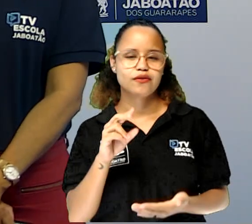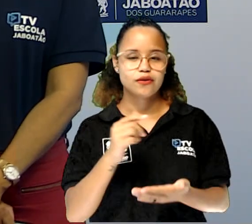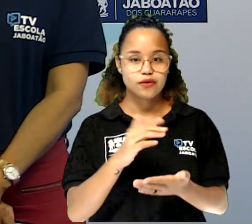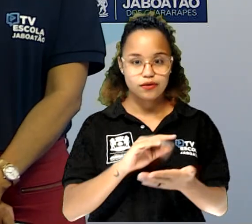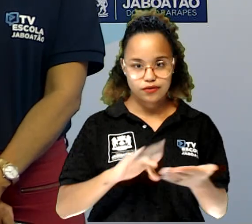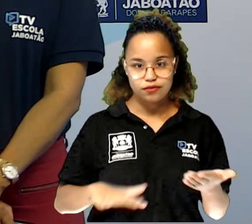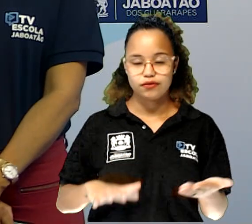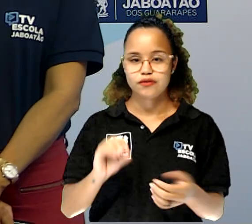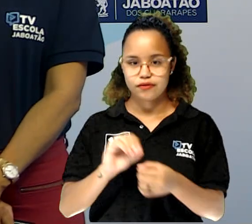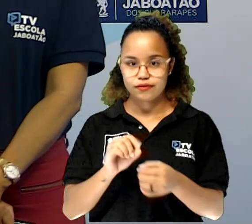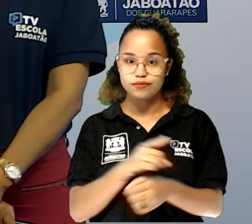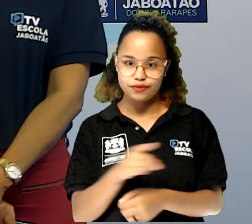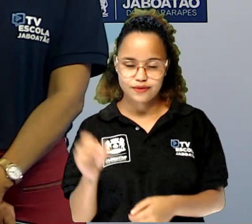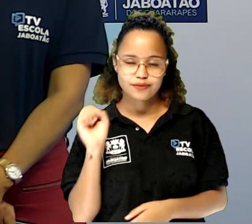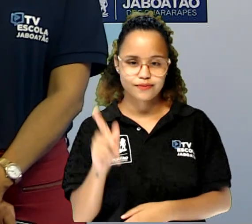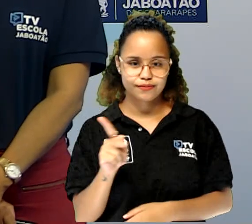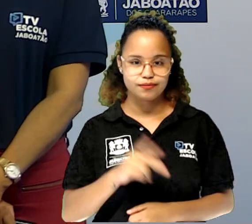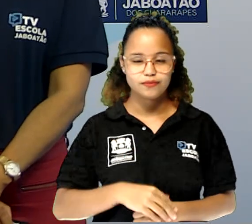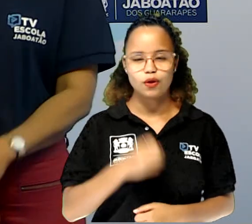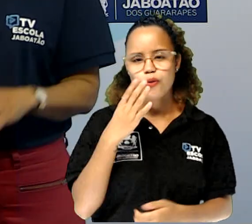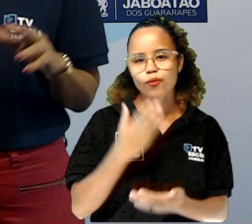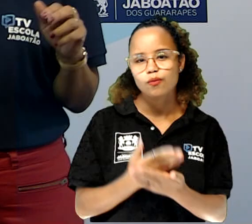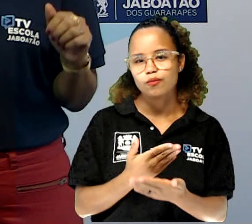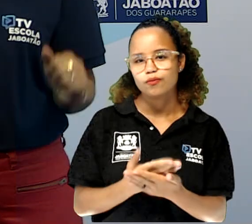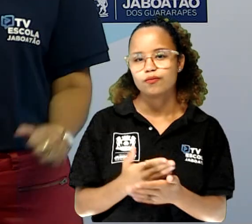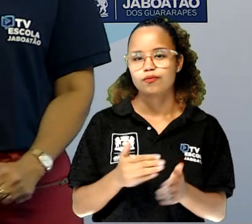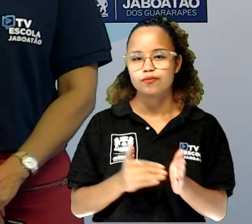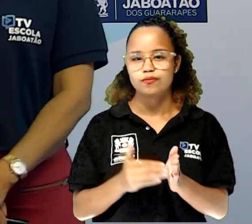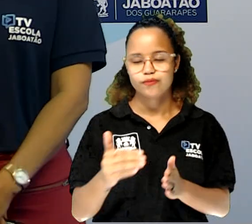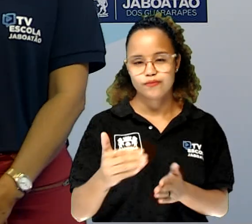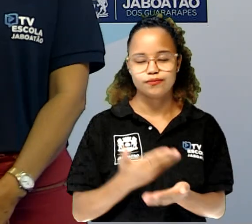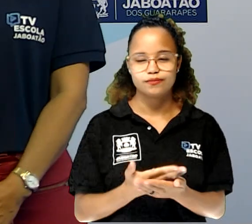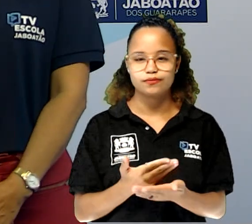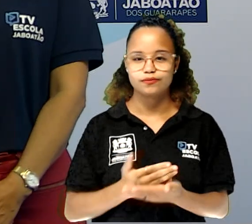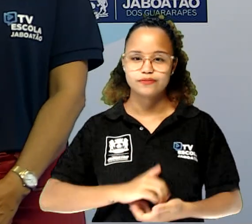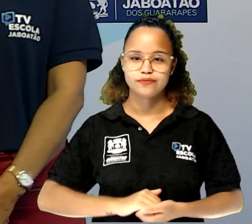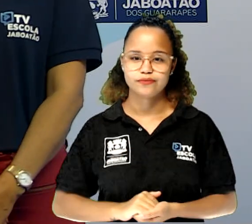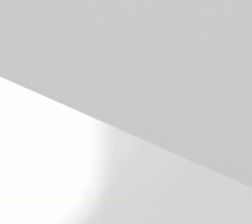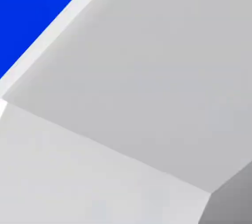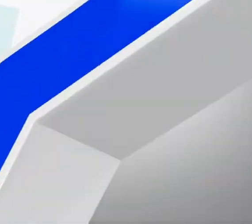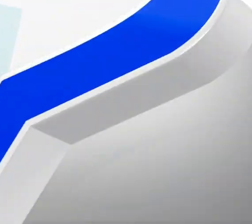exercício feito por vocês, ok? Bons estudos e até a próxima aula.